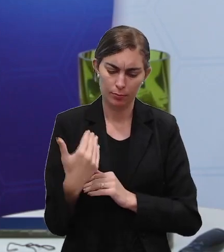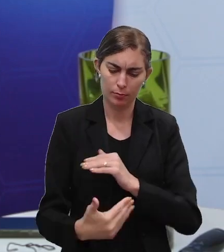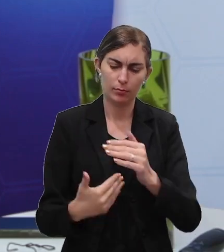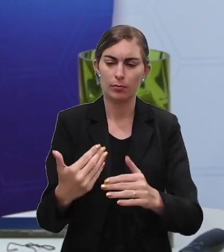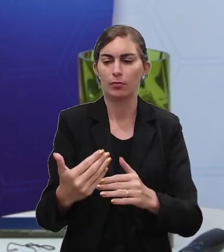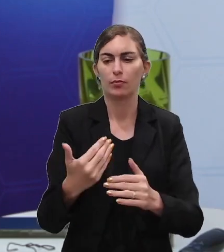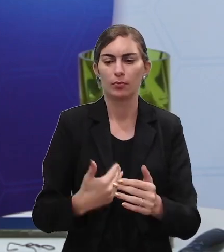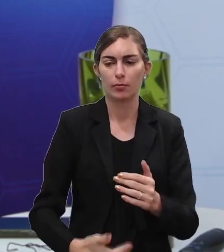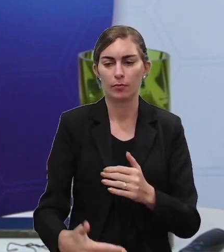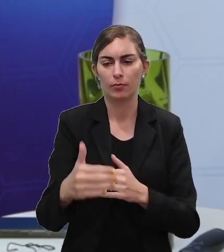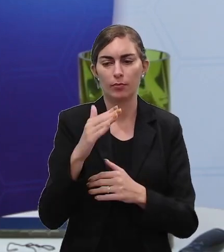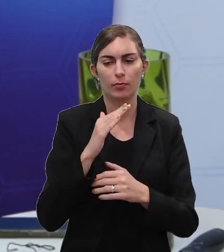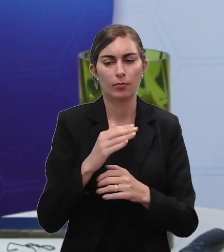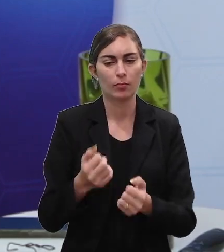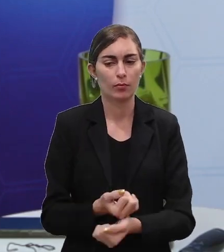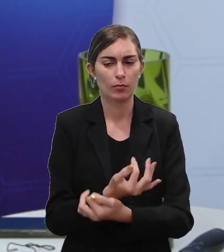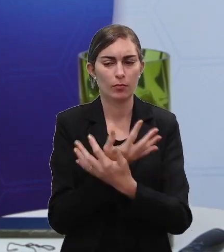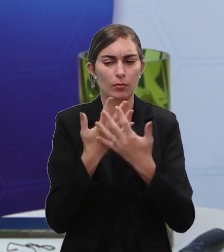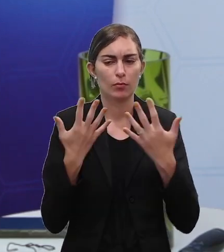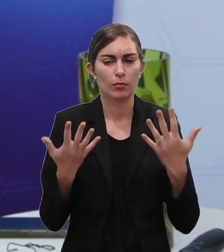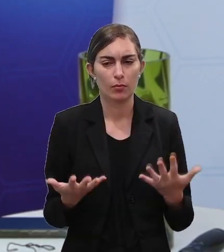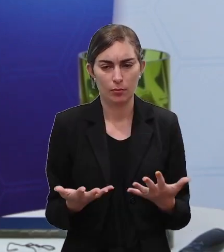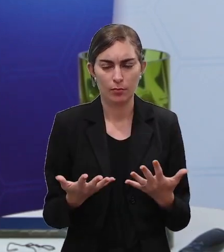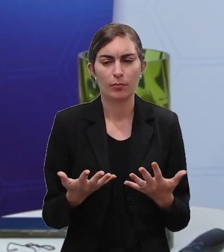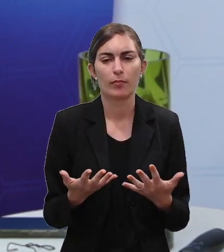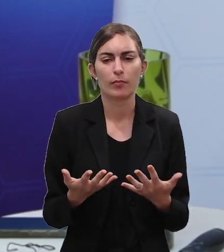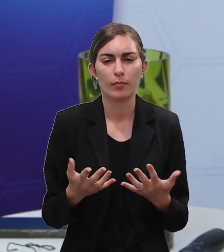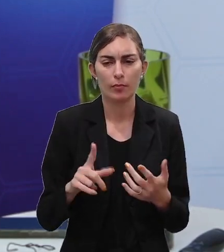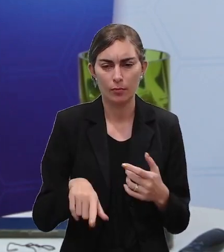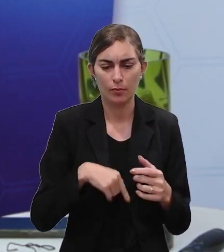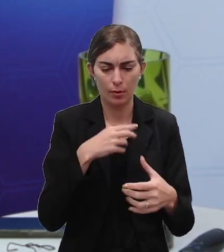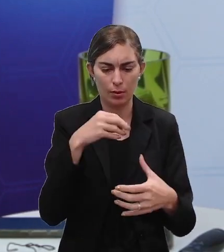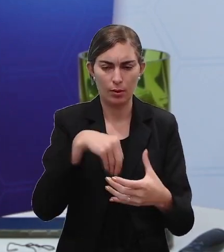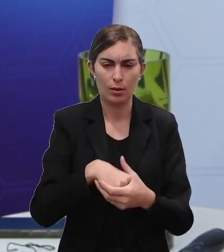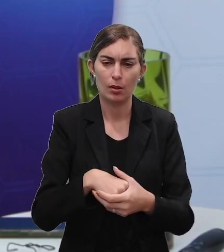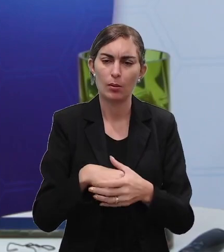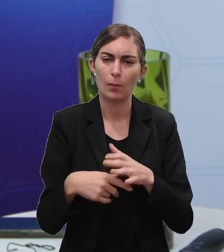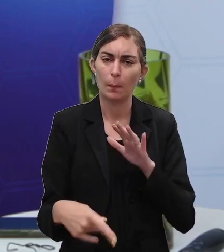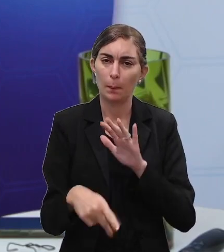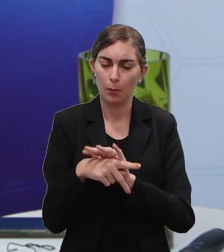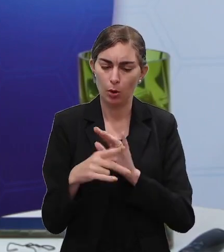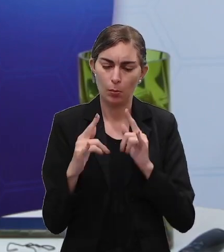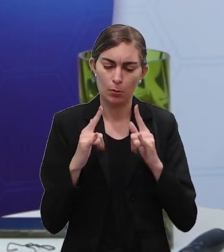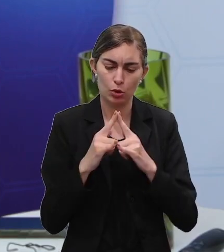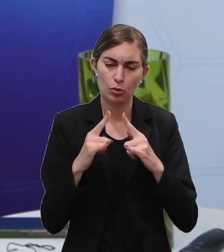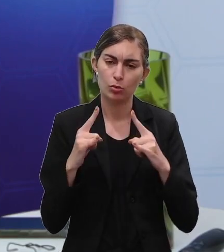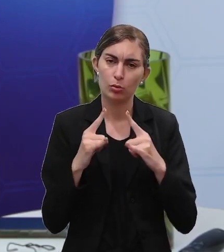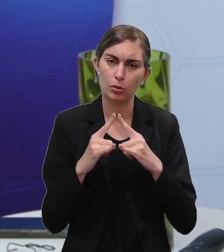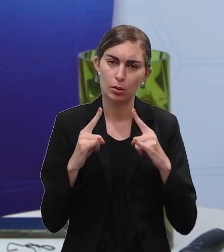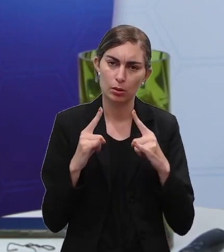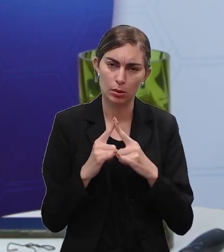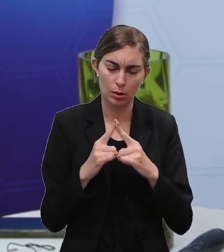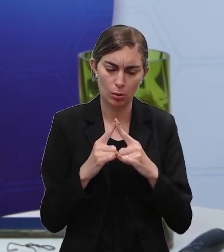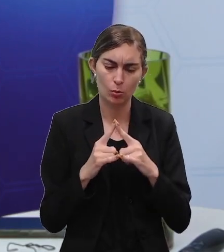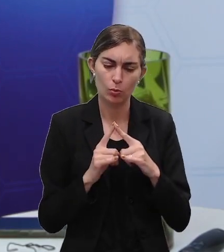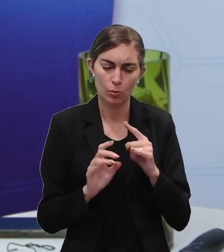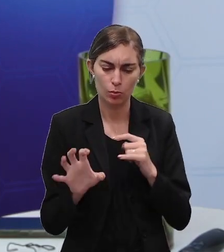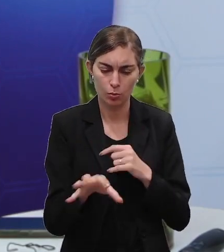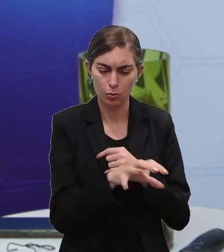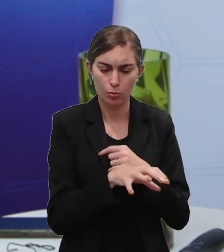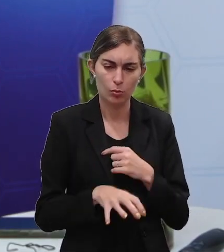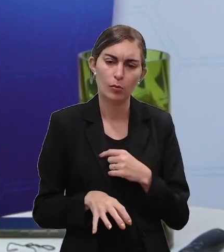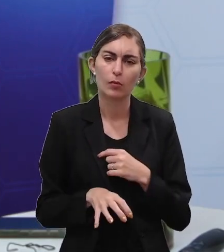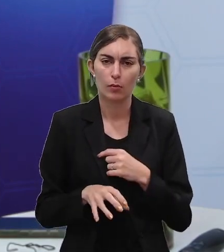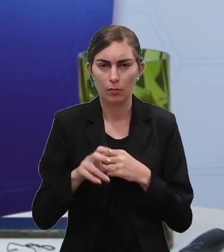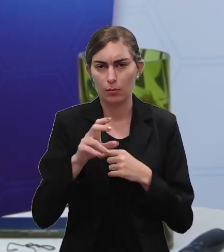ele vai se dar quando dentro da própria instituição o setor de